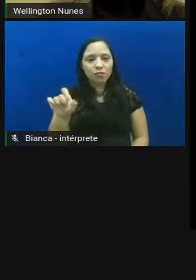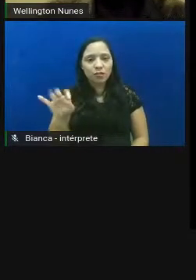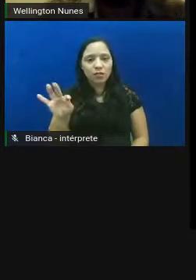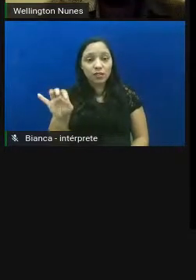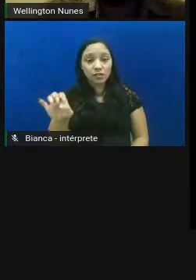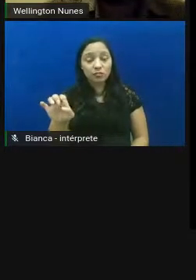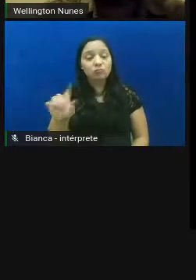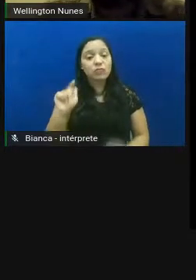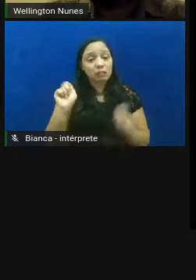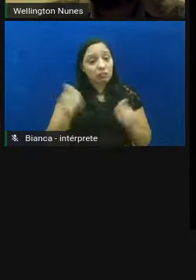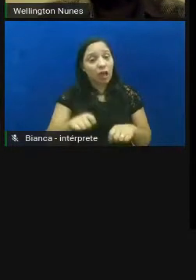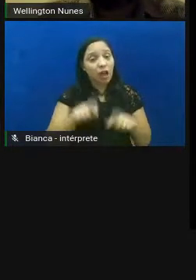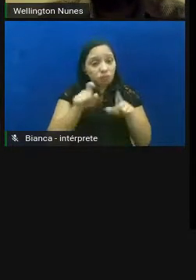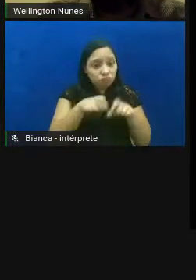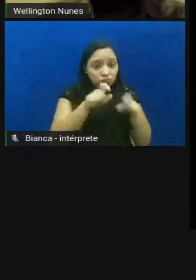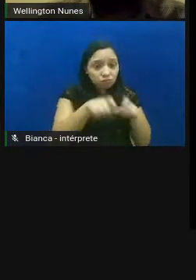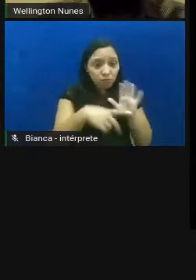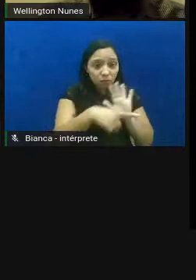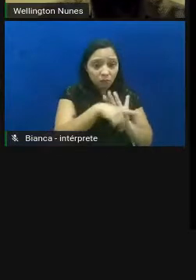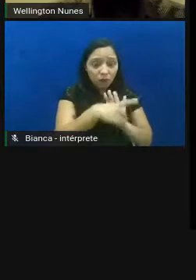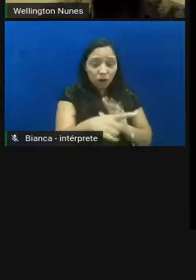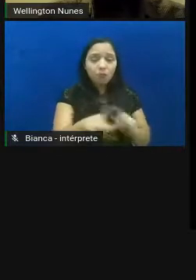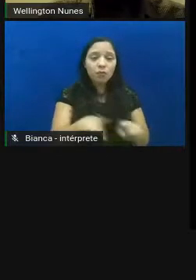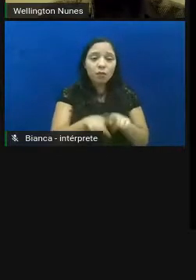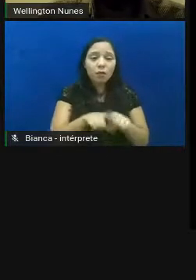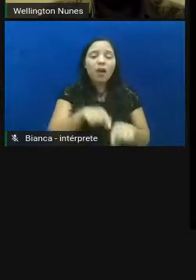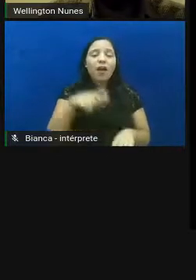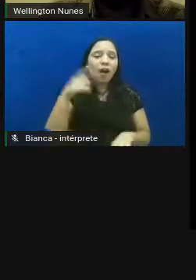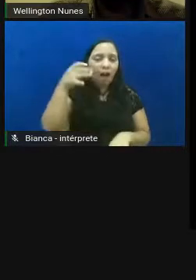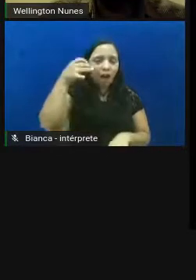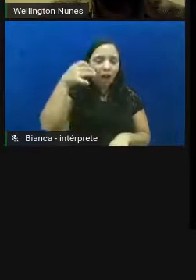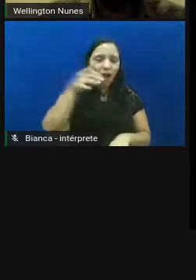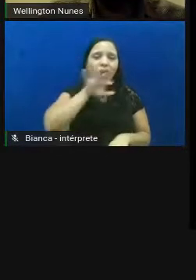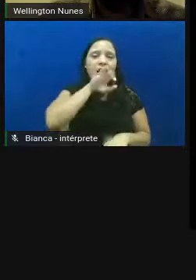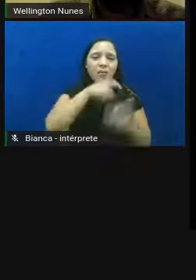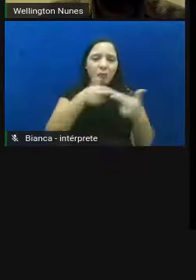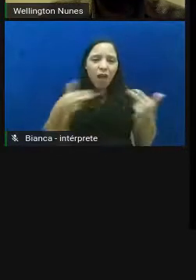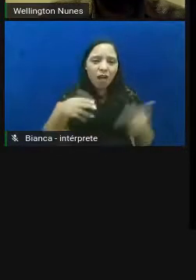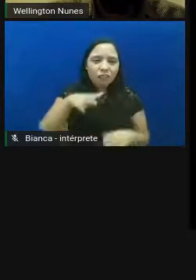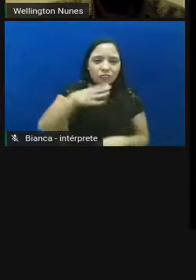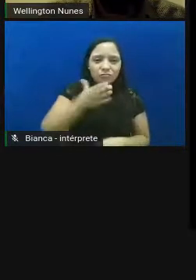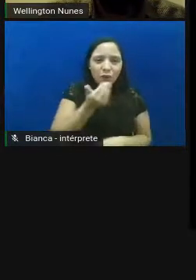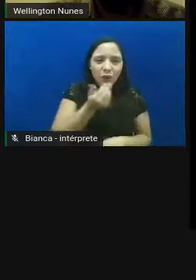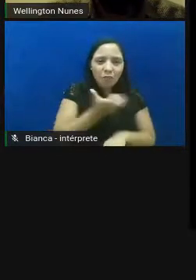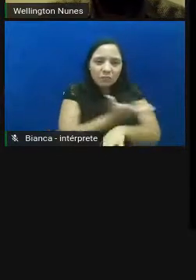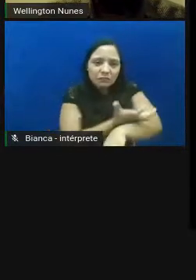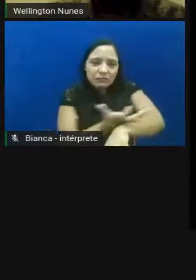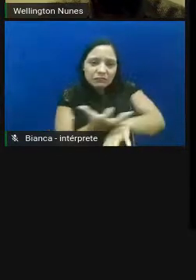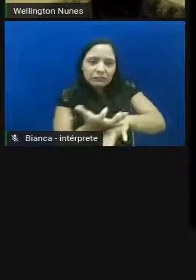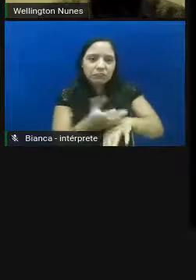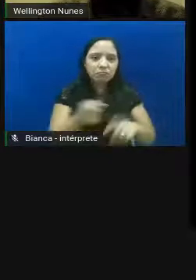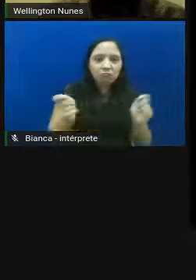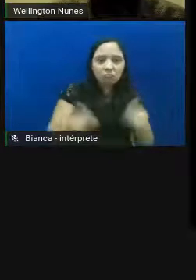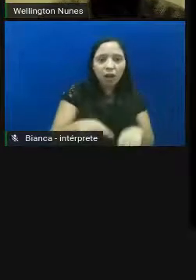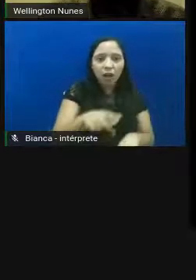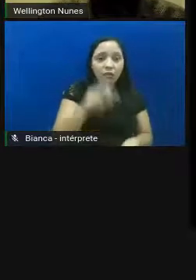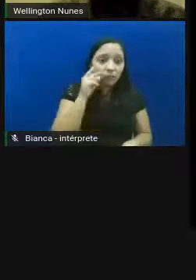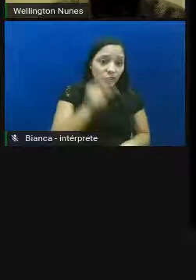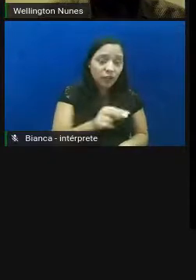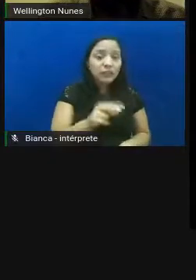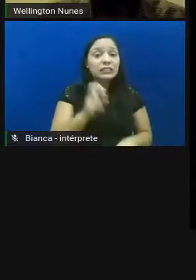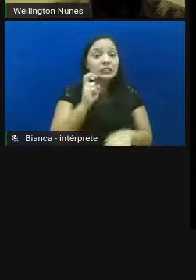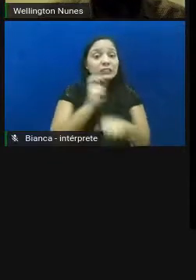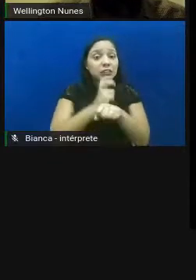remanescentes de vegetação nativa e pastagem. E a cada 5 anos, né, isso foi mapeado, a